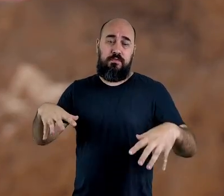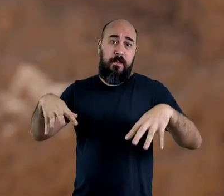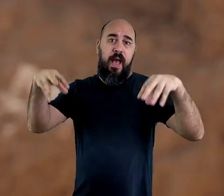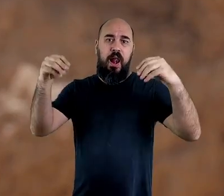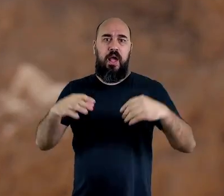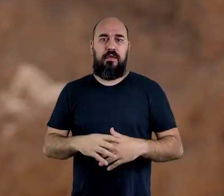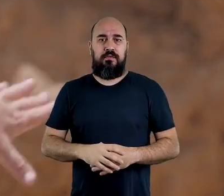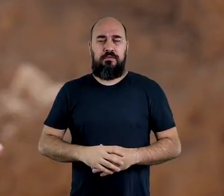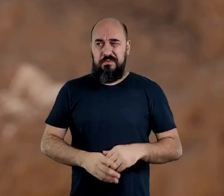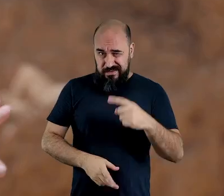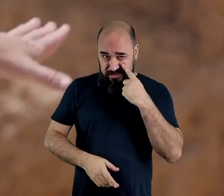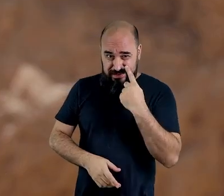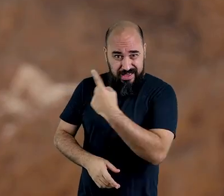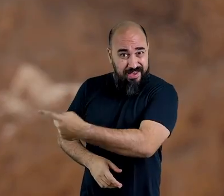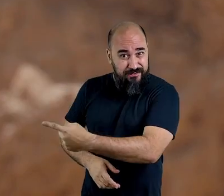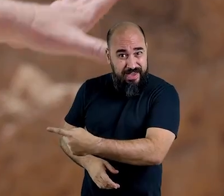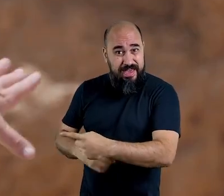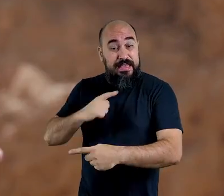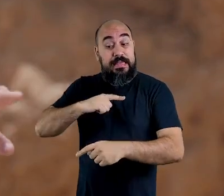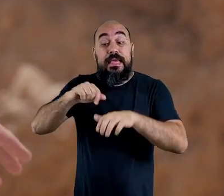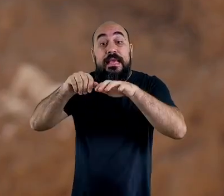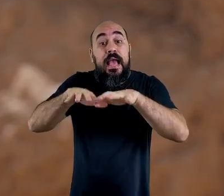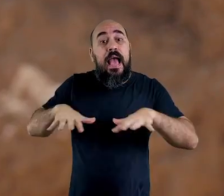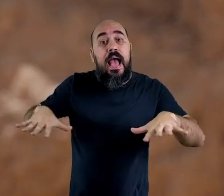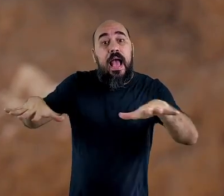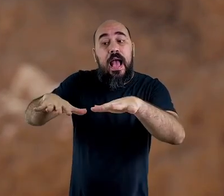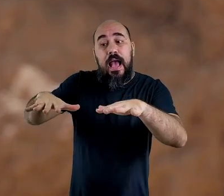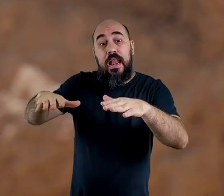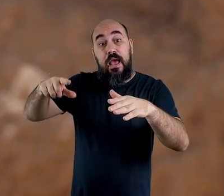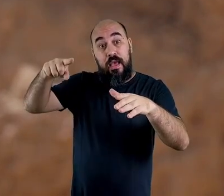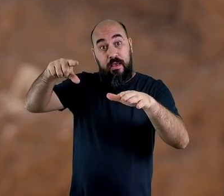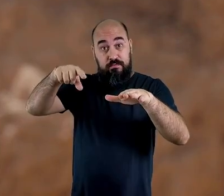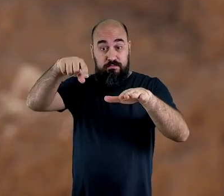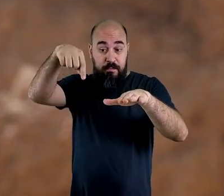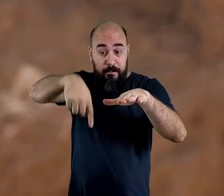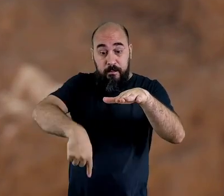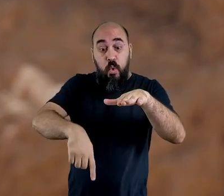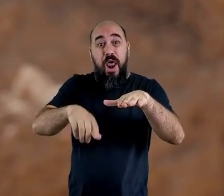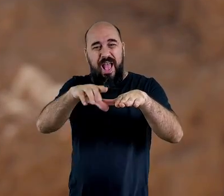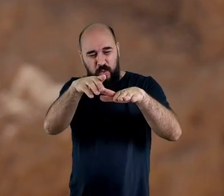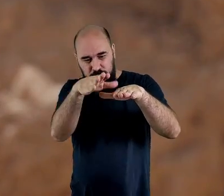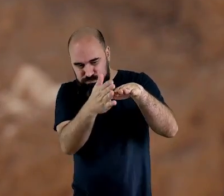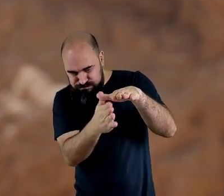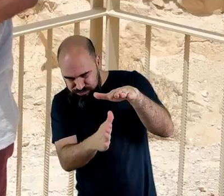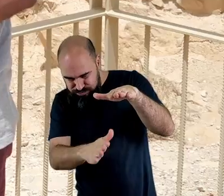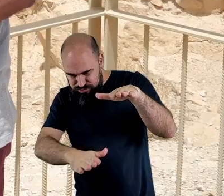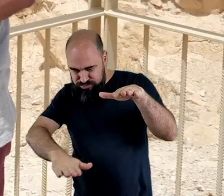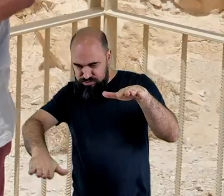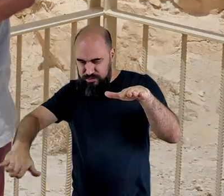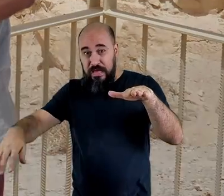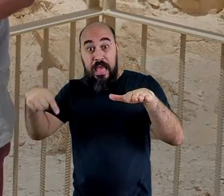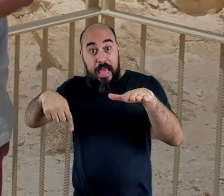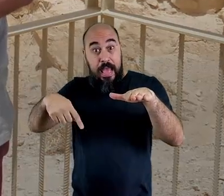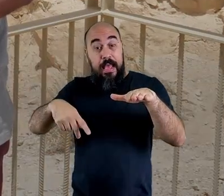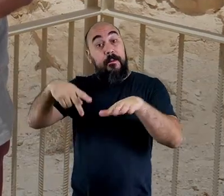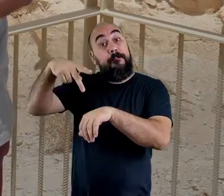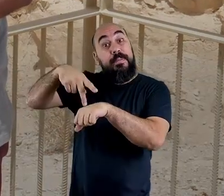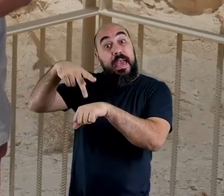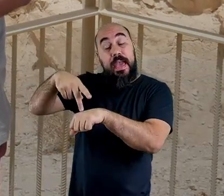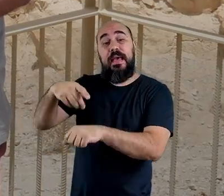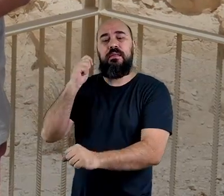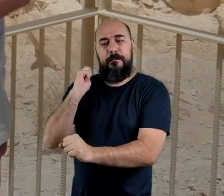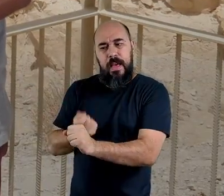como uma área inferior, que é a pedreira da qual eles levaram todo o material,